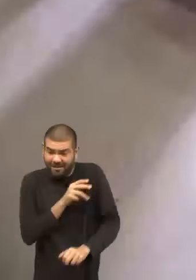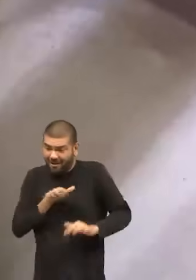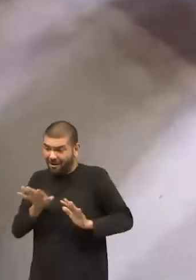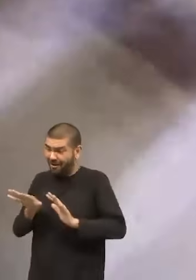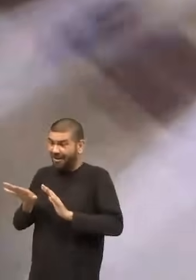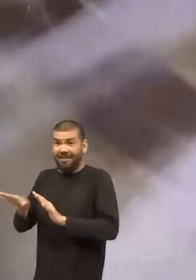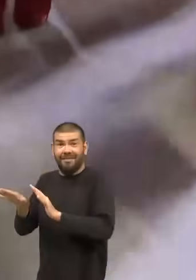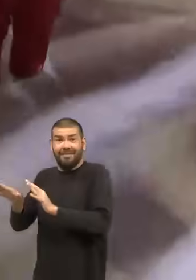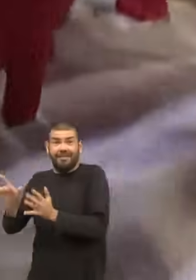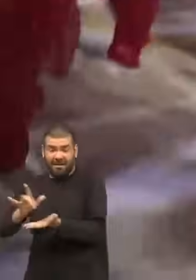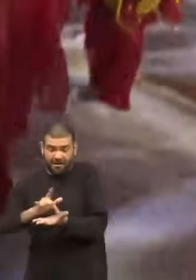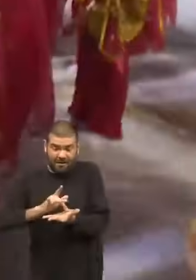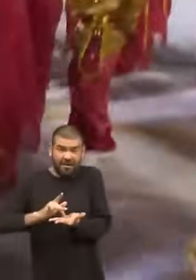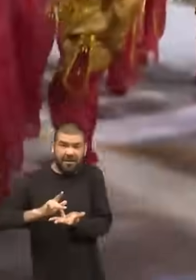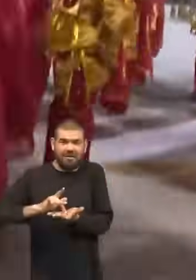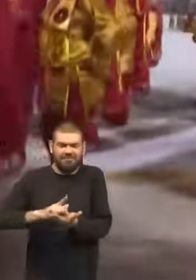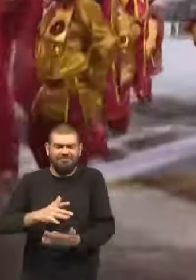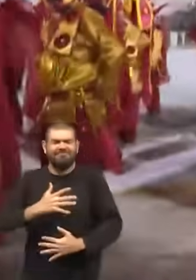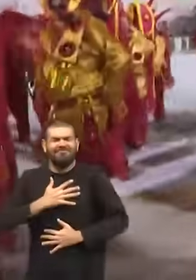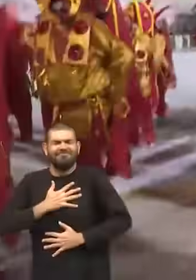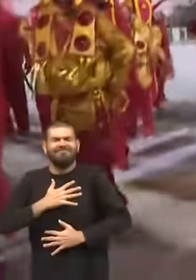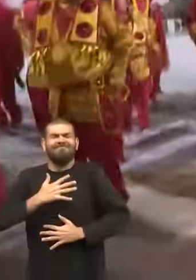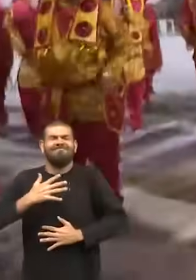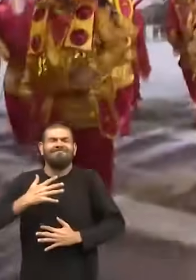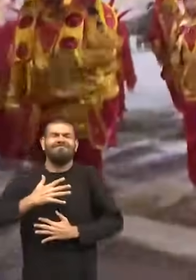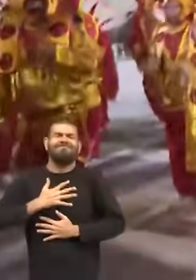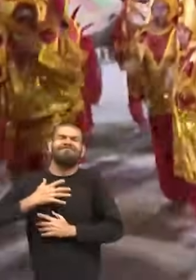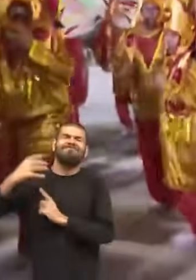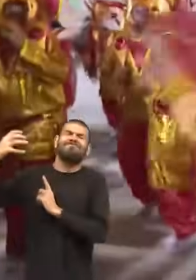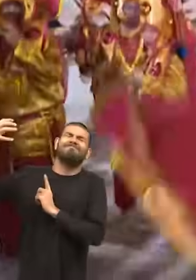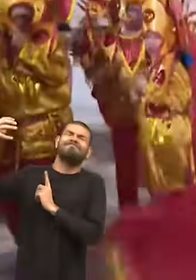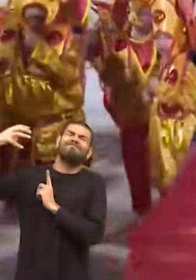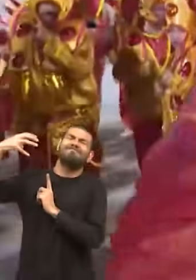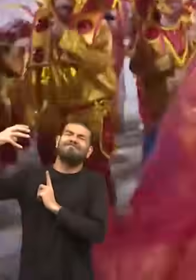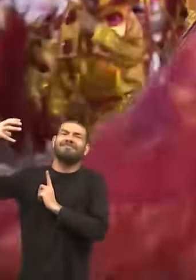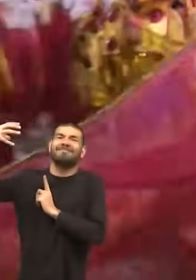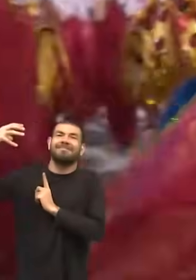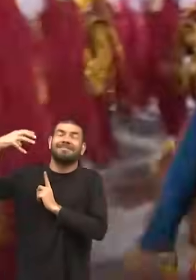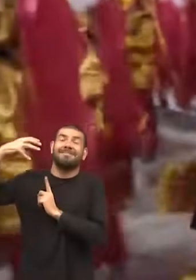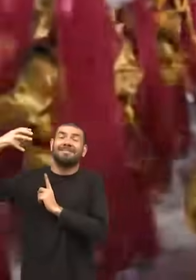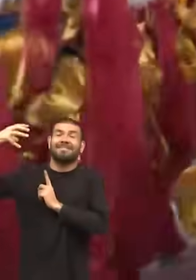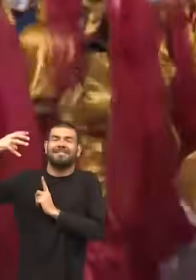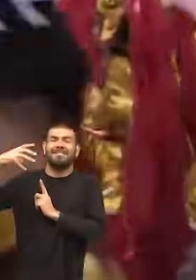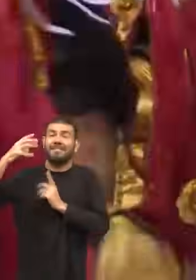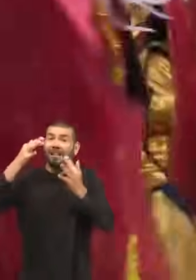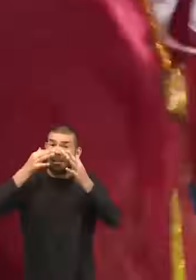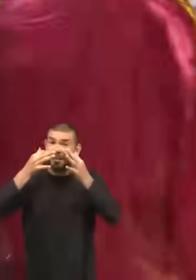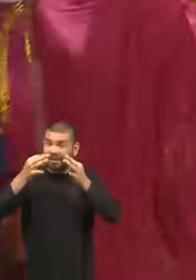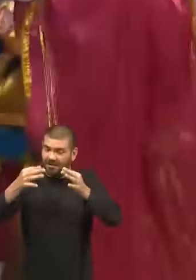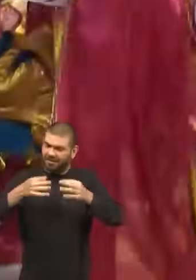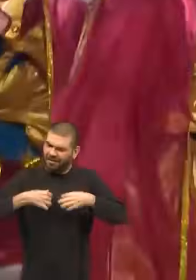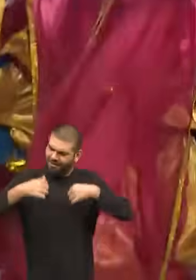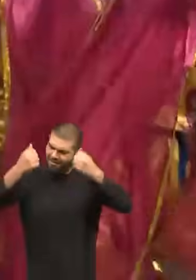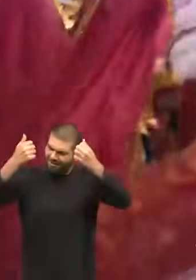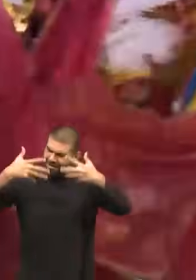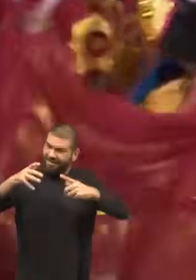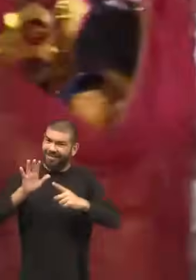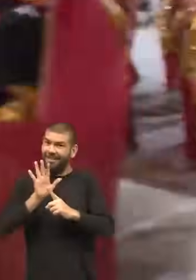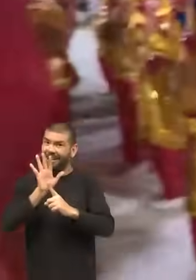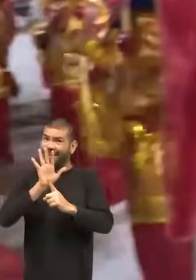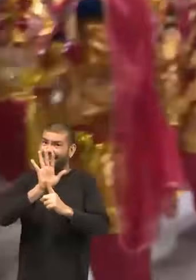falar. É viver essa emoção na avenida. Cigano Zé, que show, comunidade! Que show, comunidade! Preste atenção no que vou